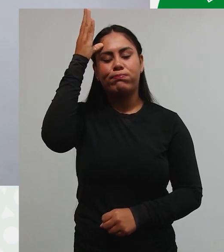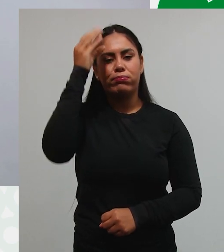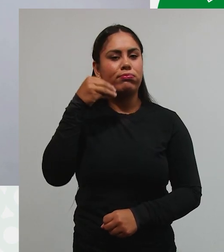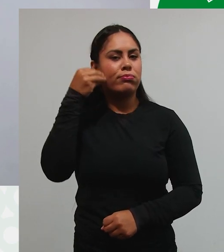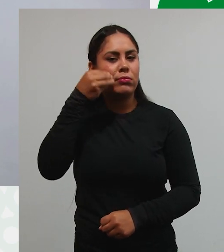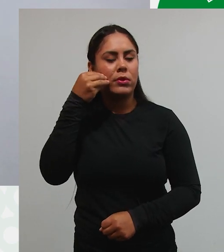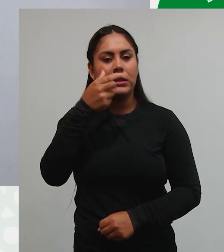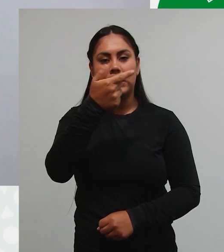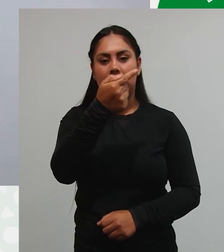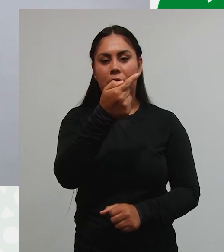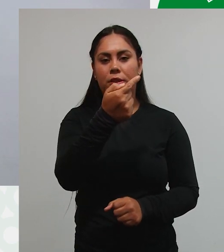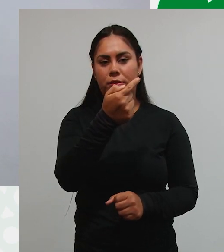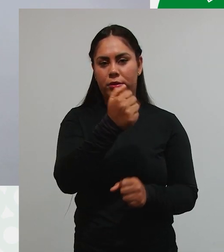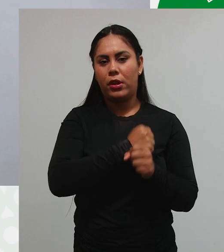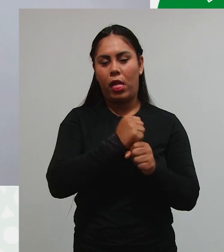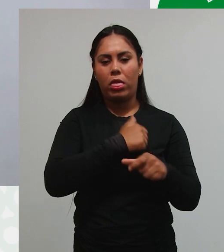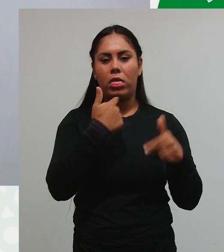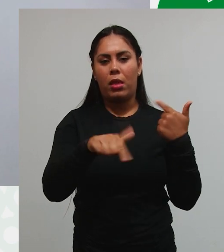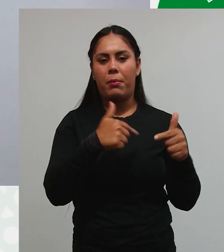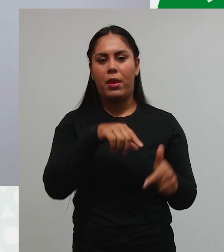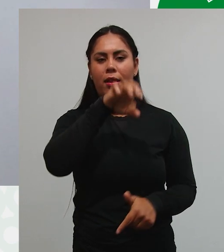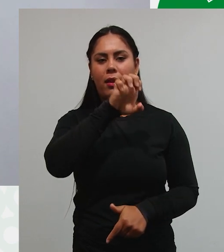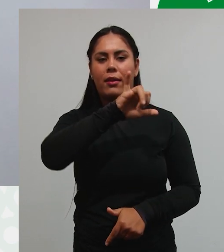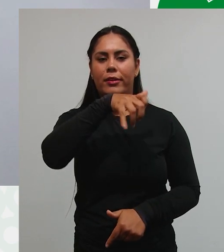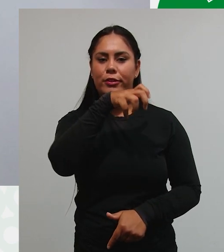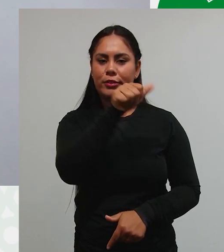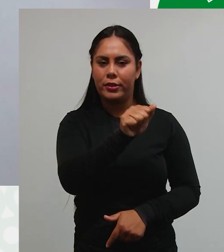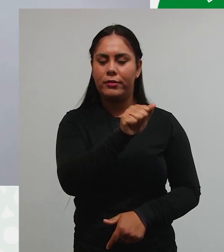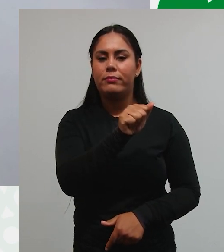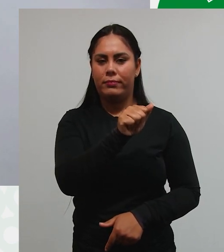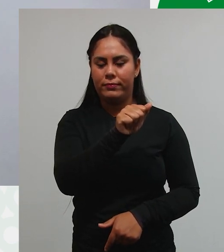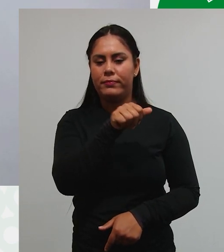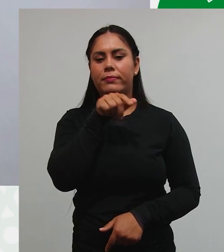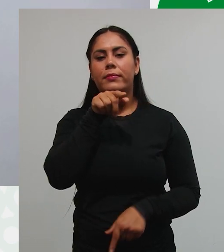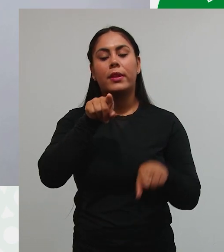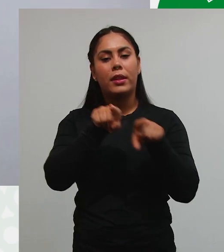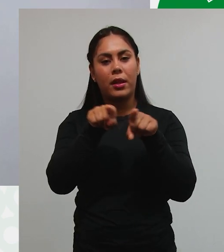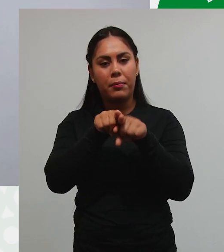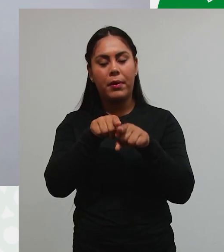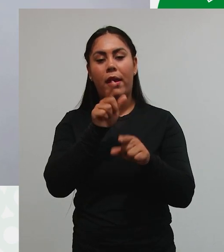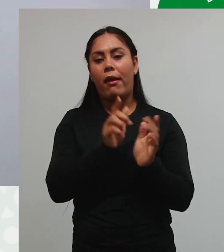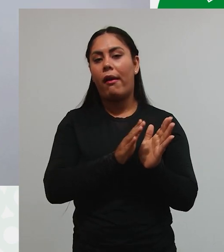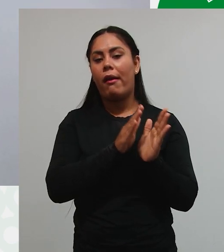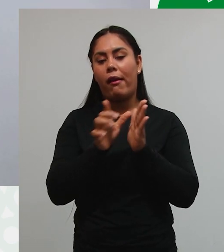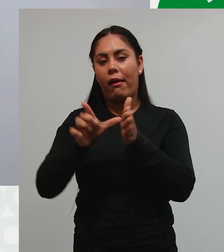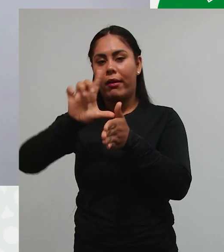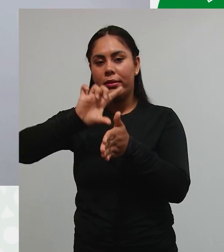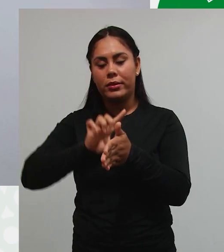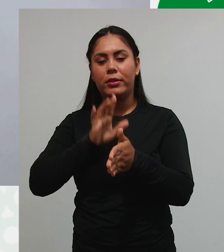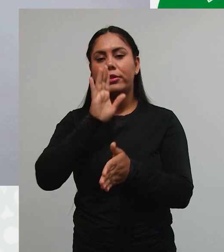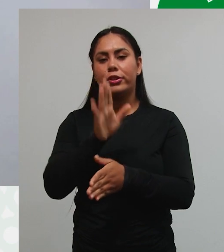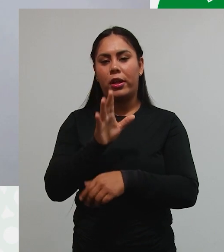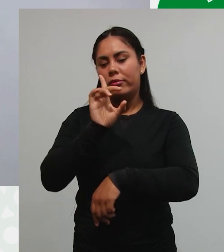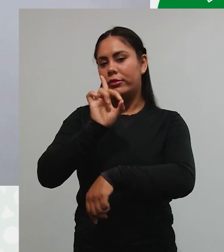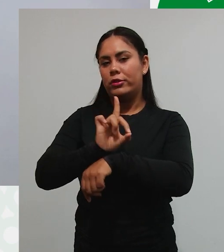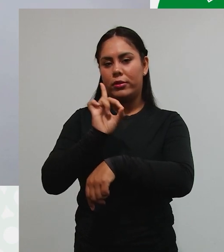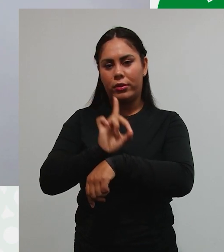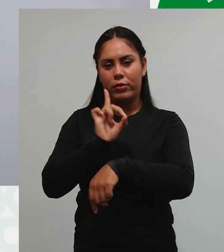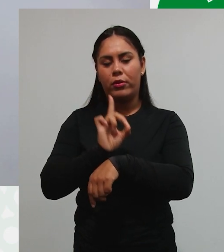maravilhosa, que, assim, né, eu tenho muitas histórias para contar